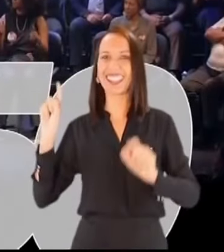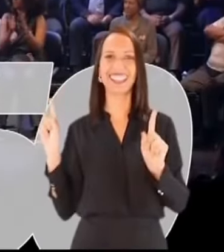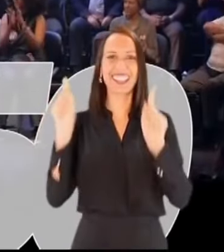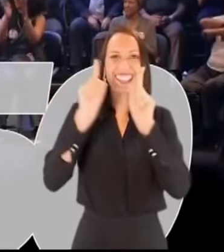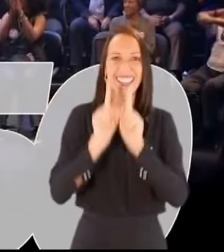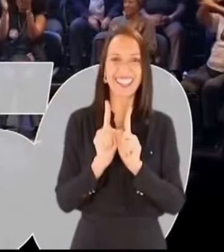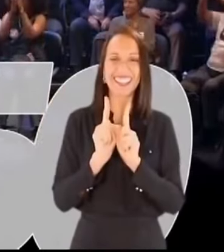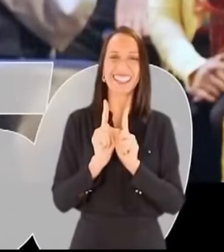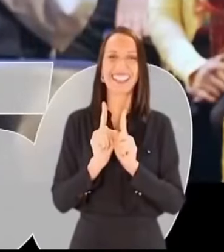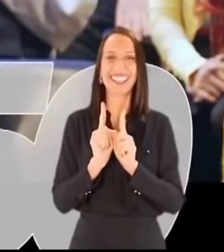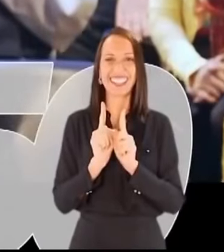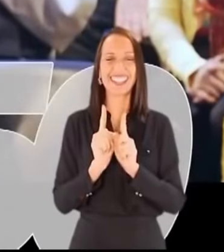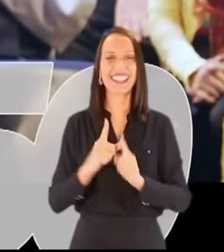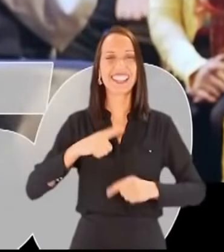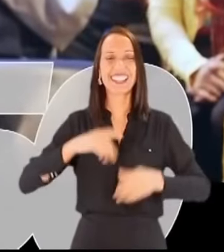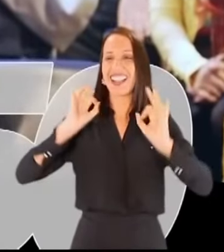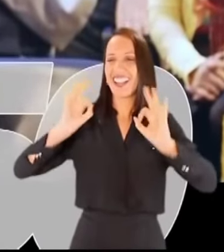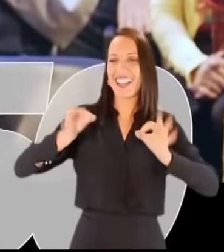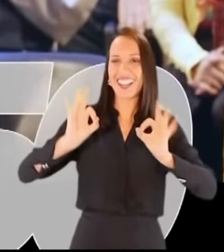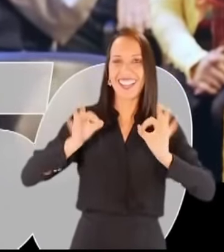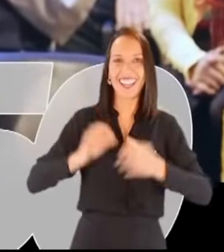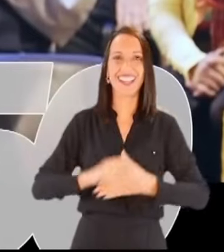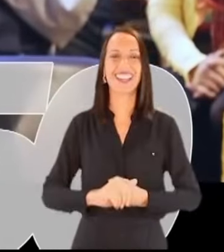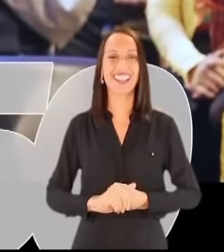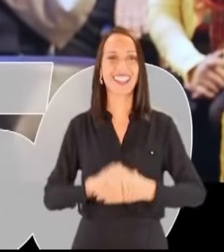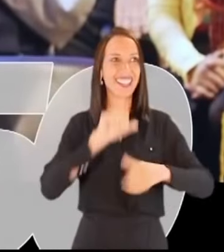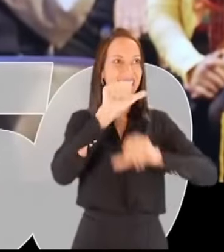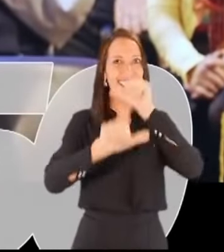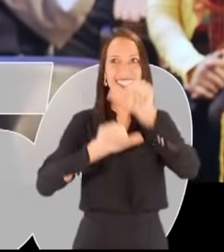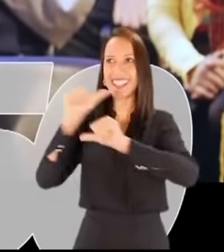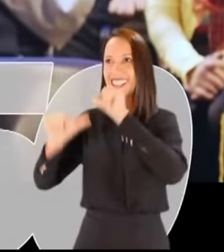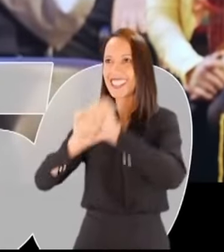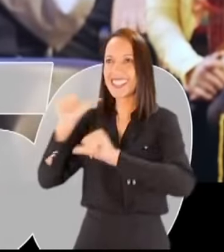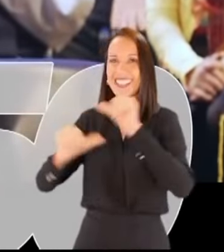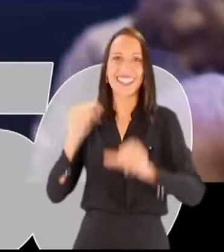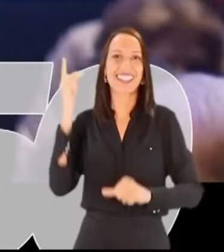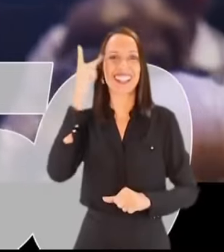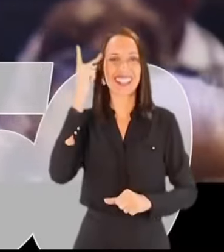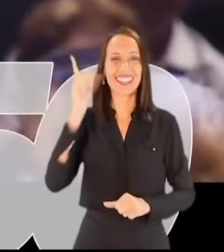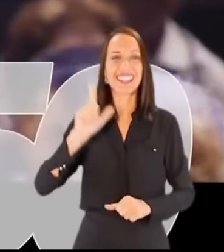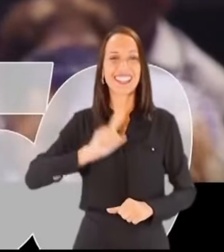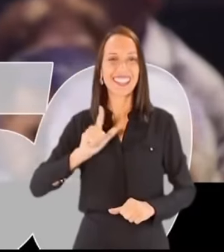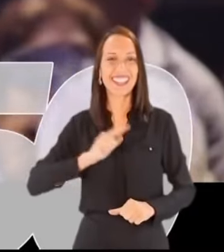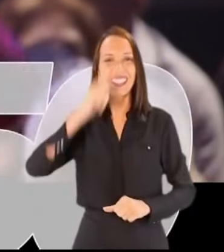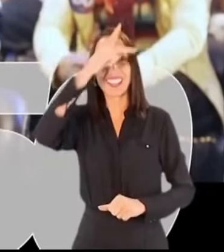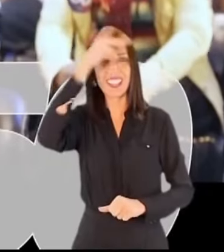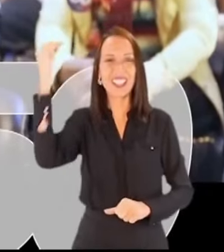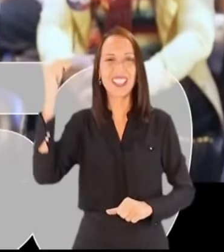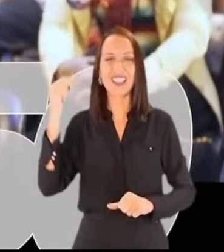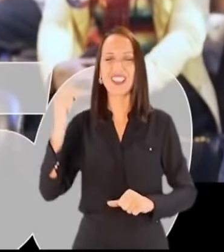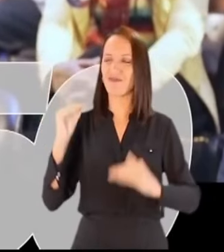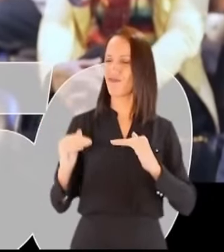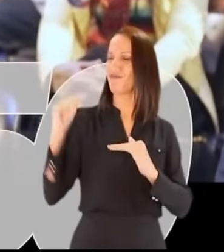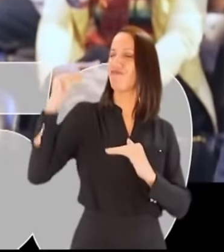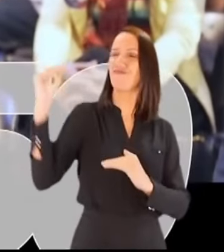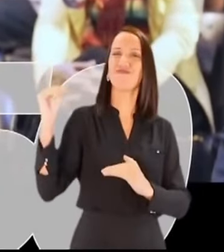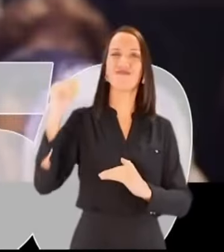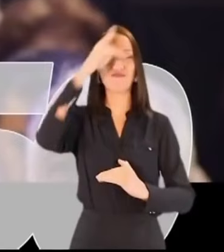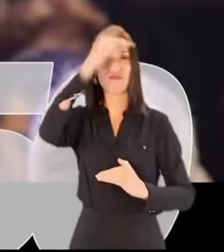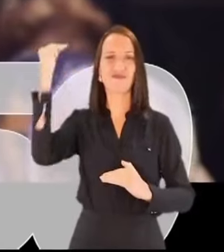Marta! Eu tenho a certeza que nós vamos transformar São Paulo. Nós vamos ter um prefeito com a estatura de